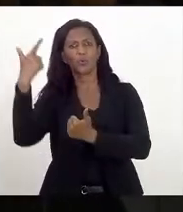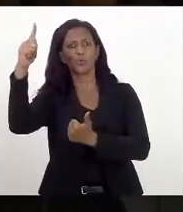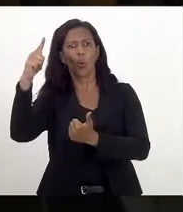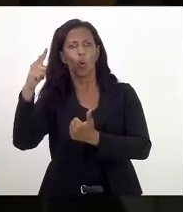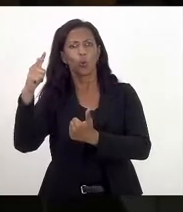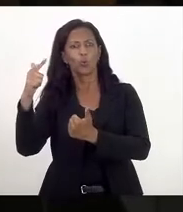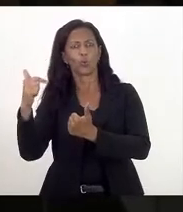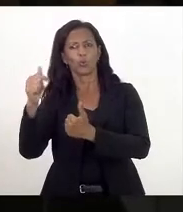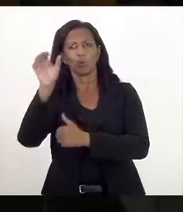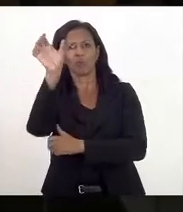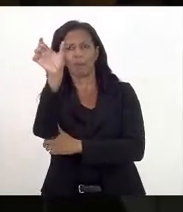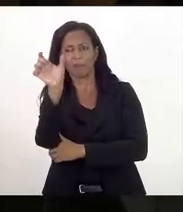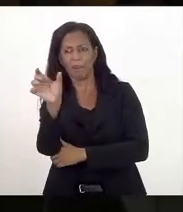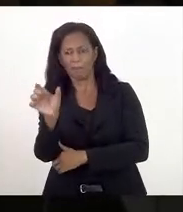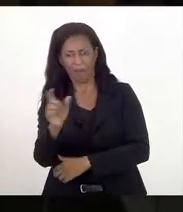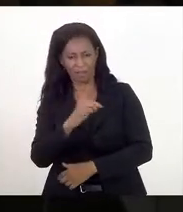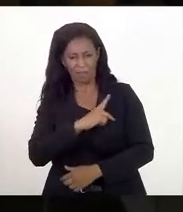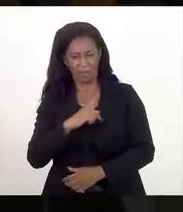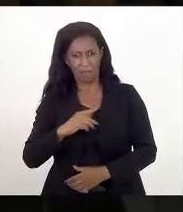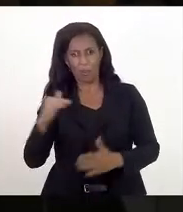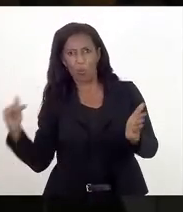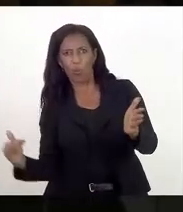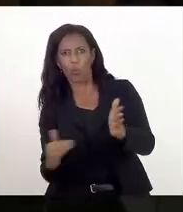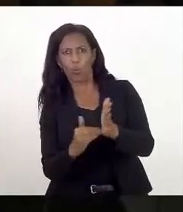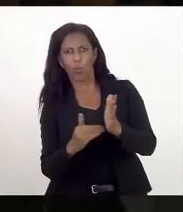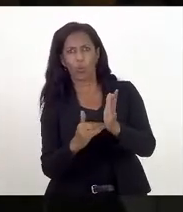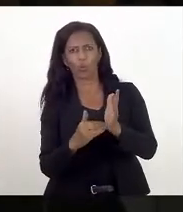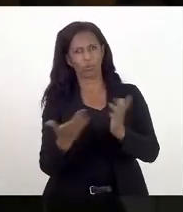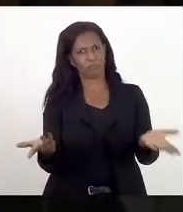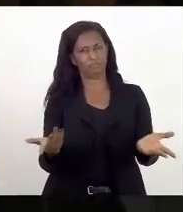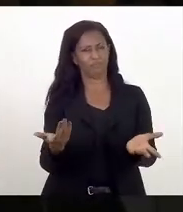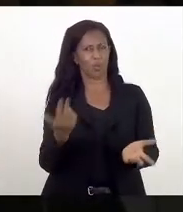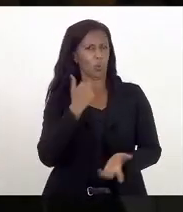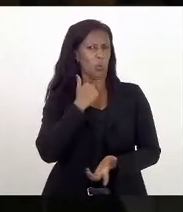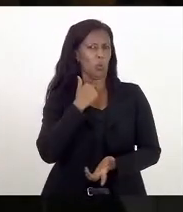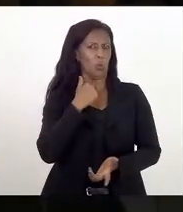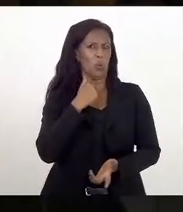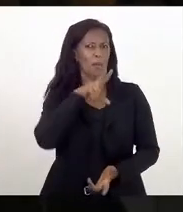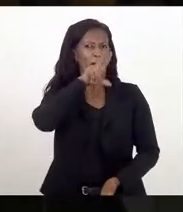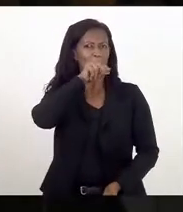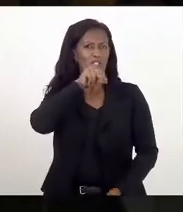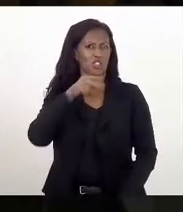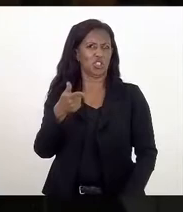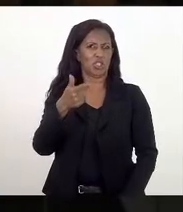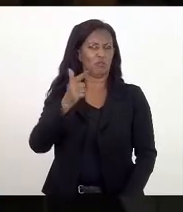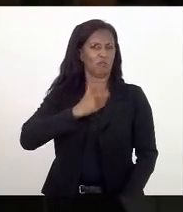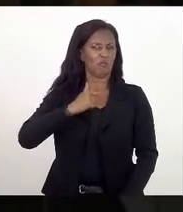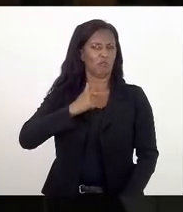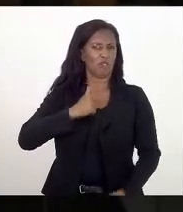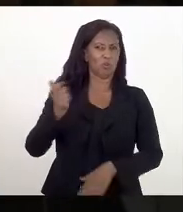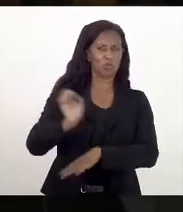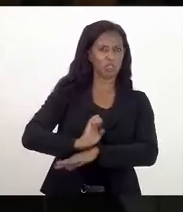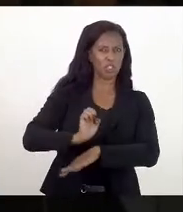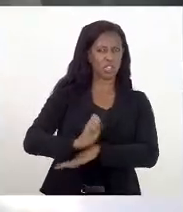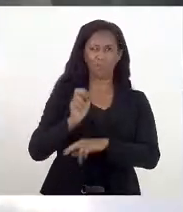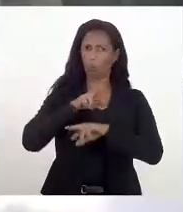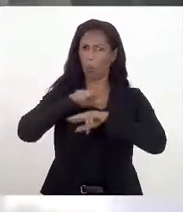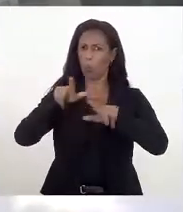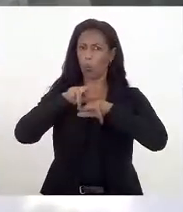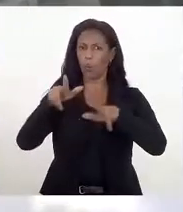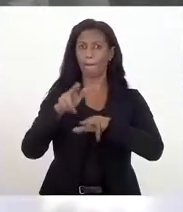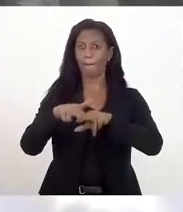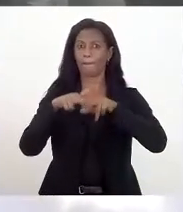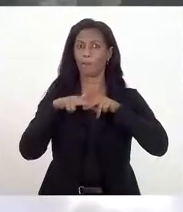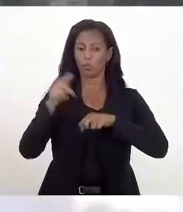estaduais. A Defensoria não pode e não deve e não merece ser o patinho feio do Estado. Ao contrário. Por isso, nós